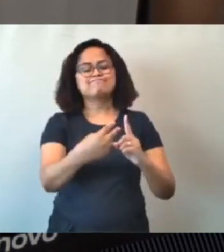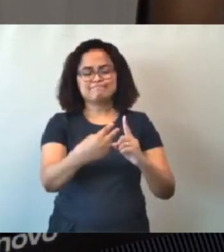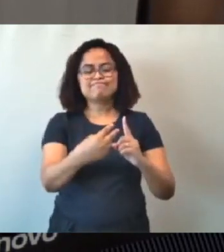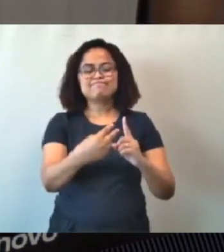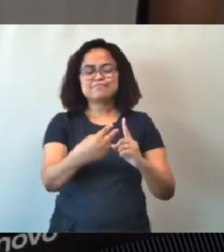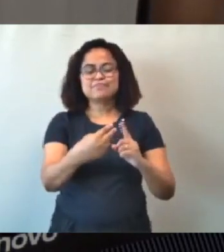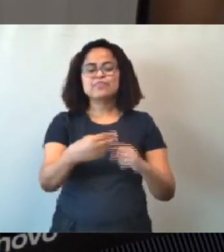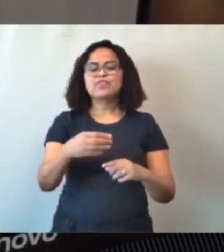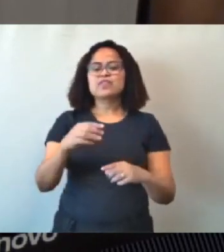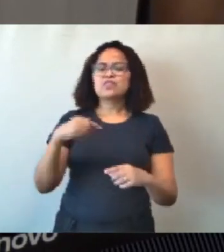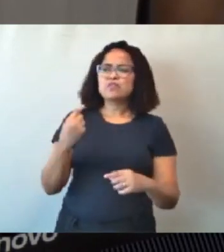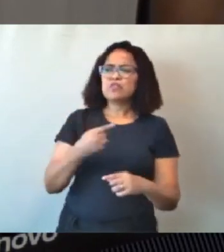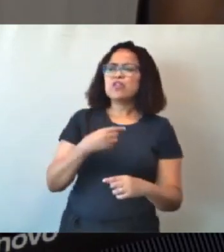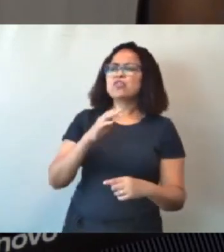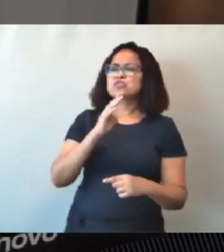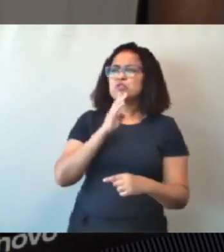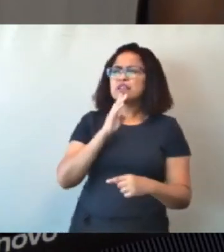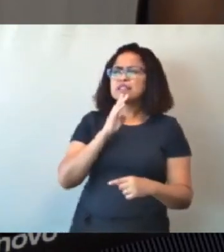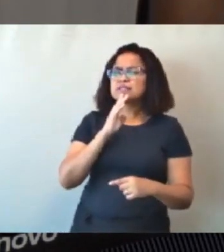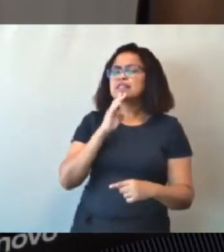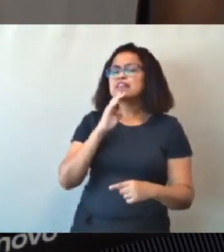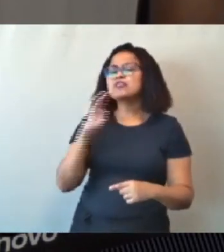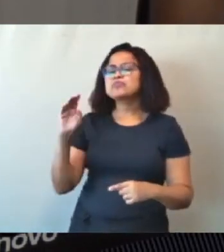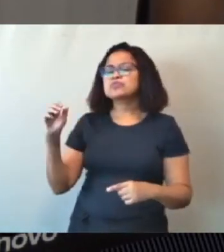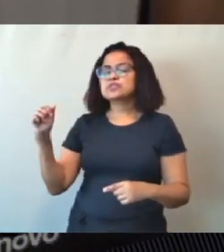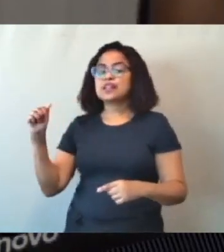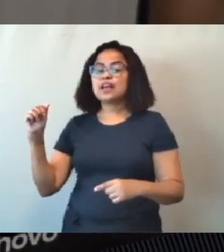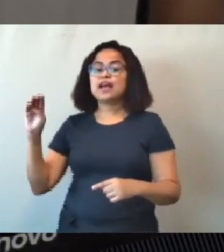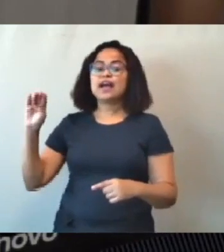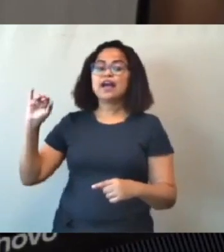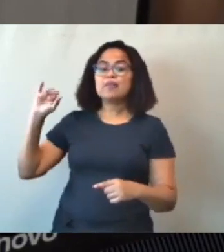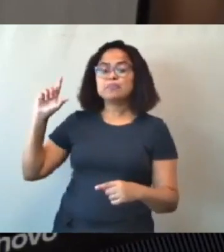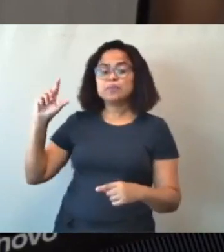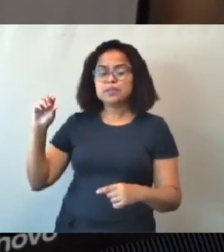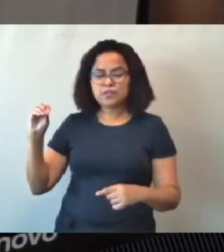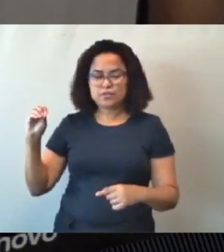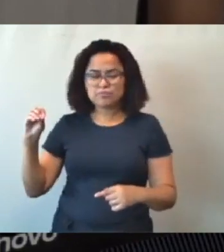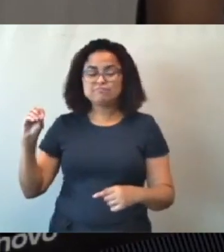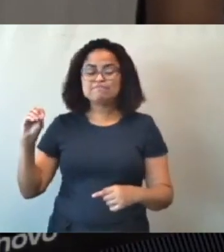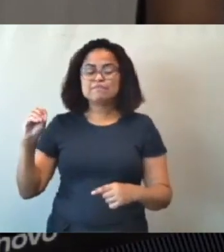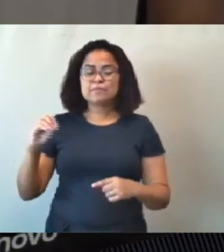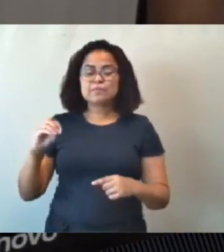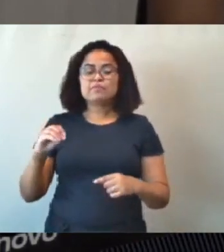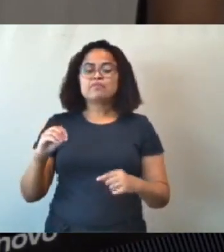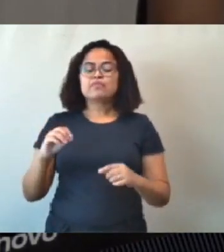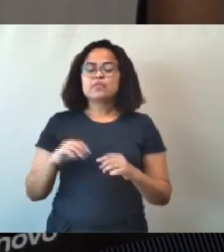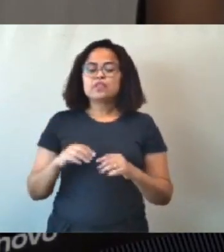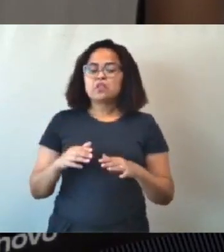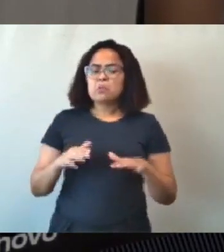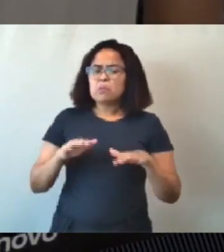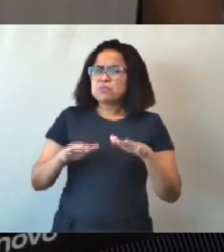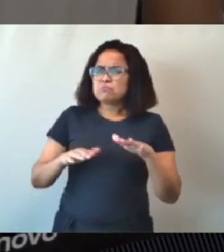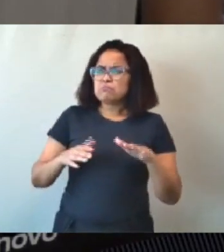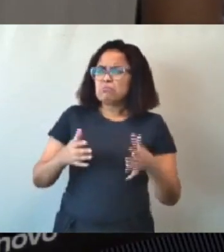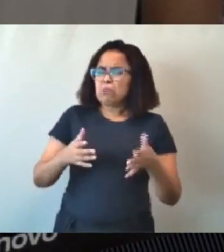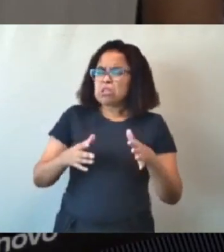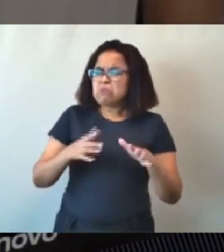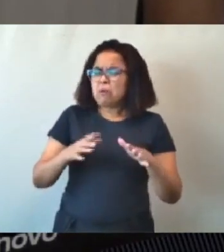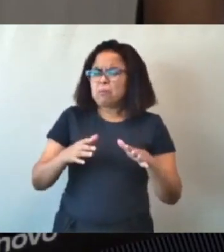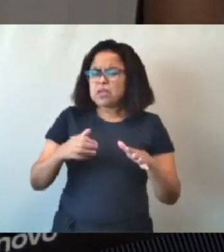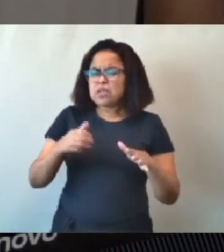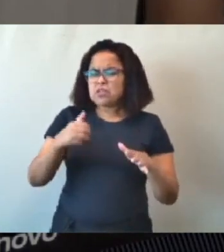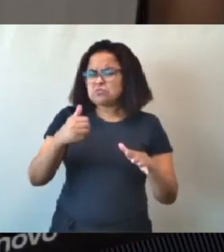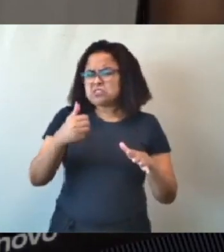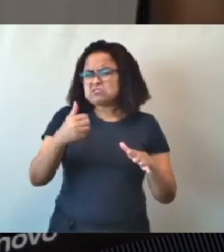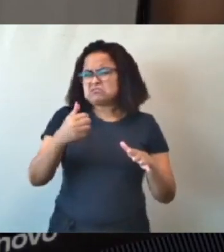Abílio Machado, a gente sabe que, no mínimo ali, indiretamente ali, tem umas 10, 15 mil pessoas empregadas de